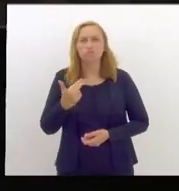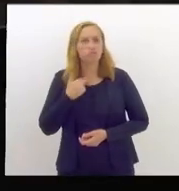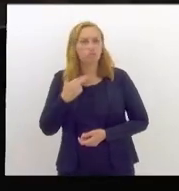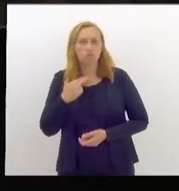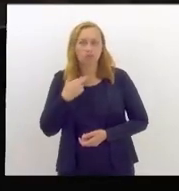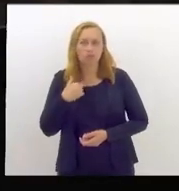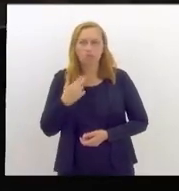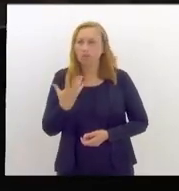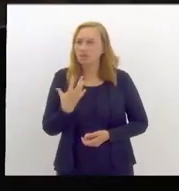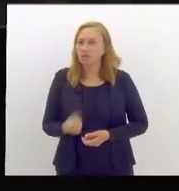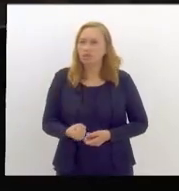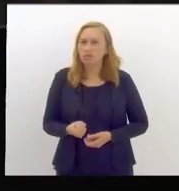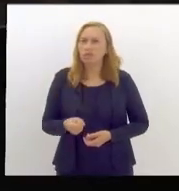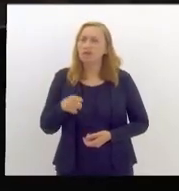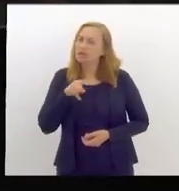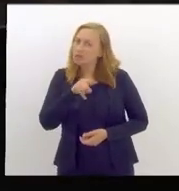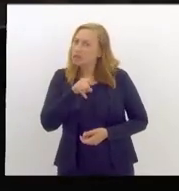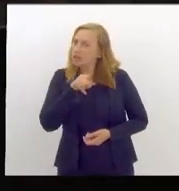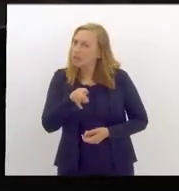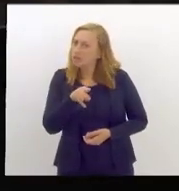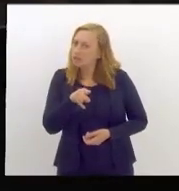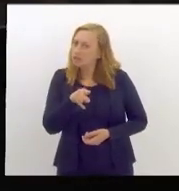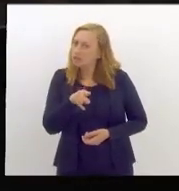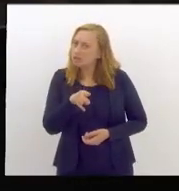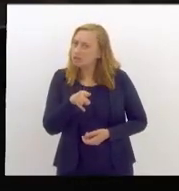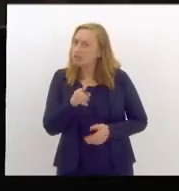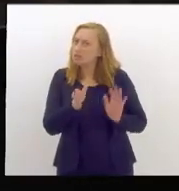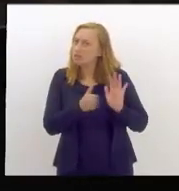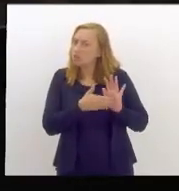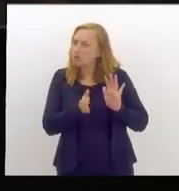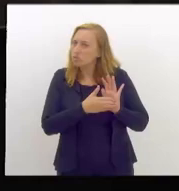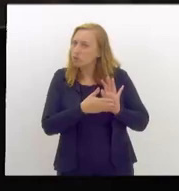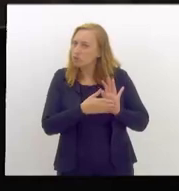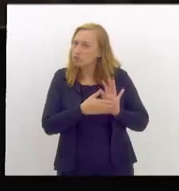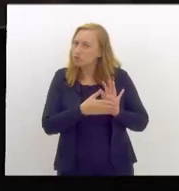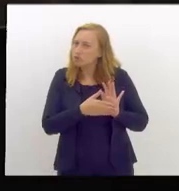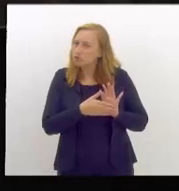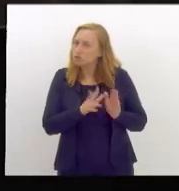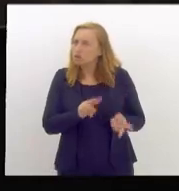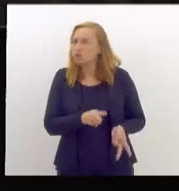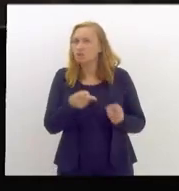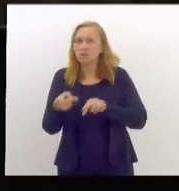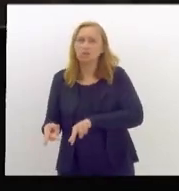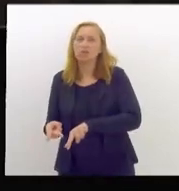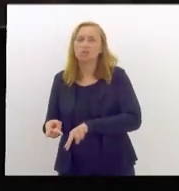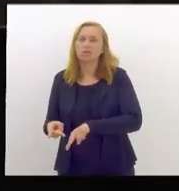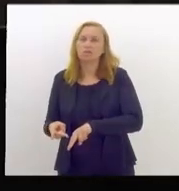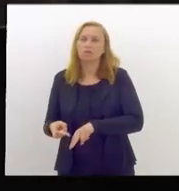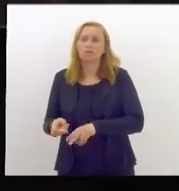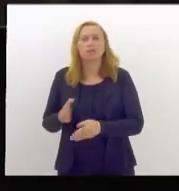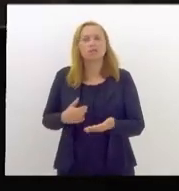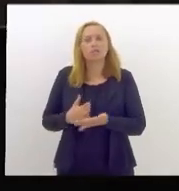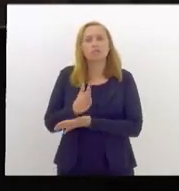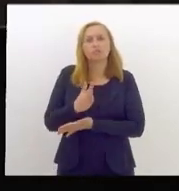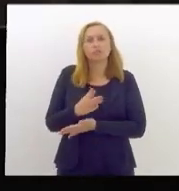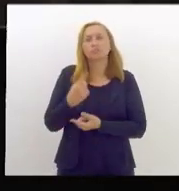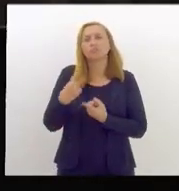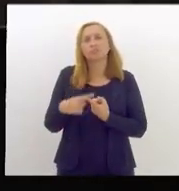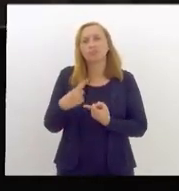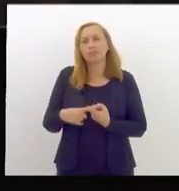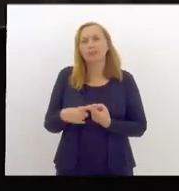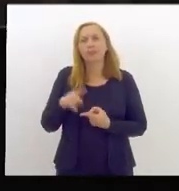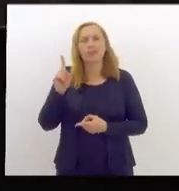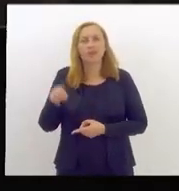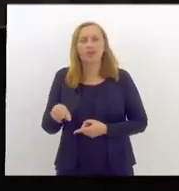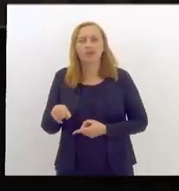podemos aceitar que esse essa proposta que seja que foi encaminhada seja provada porque isso